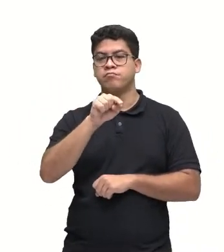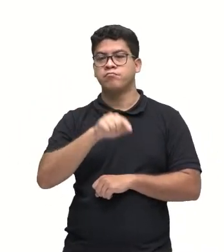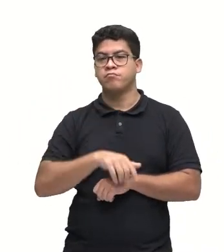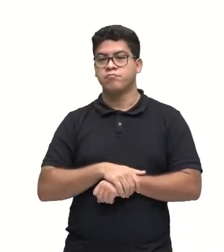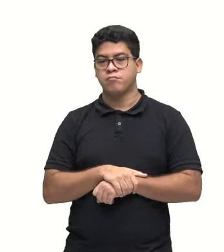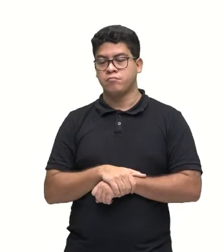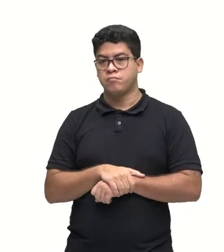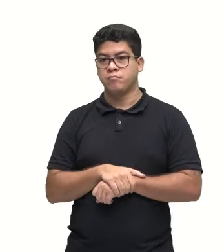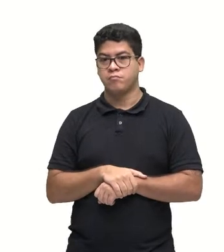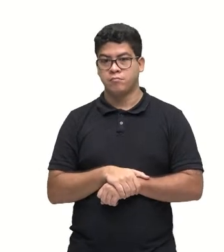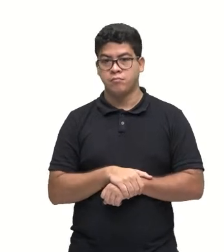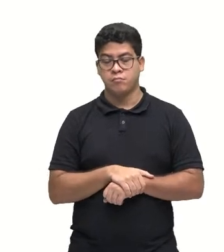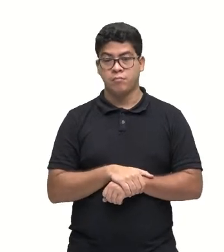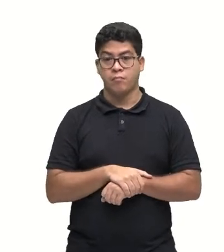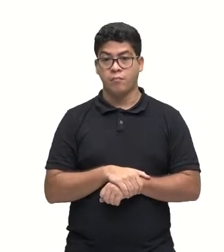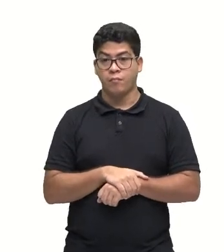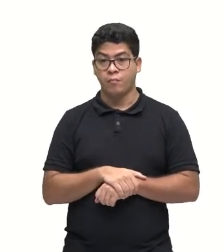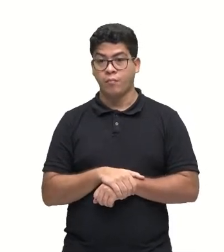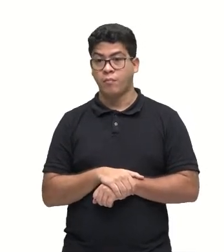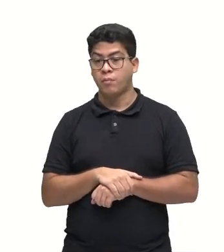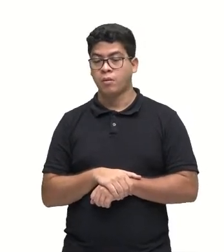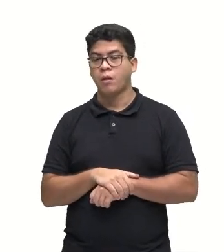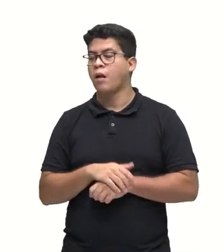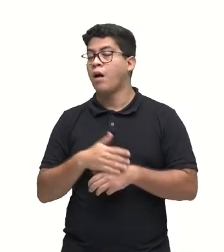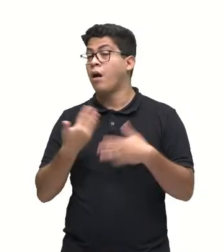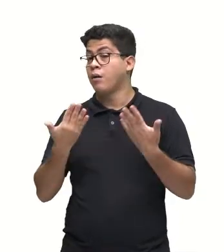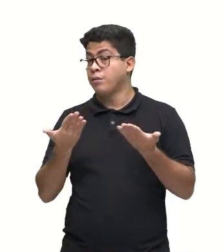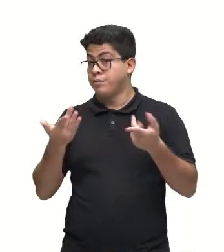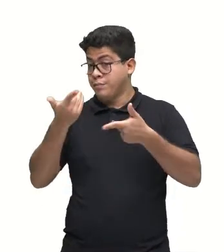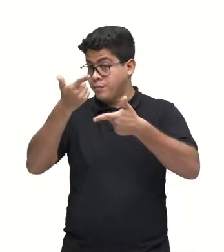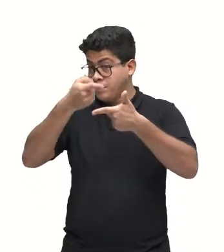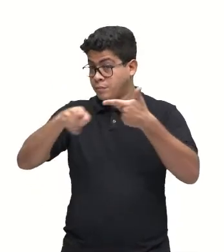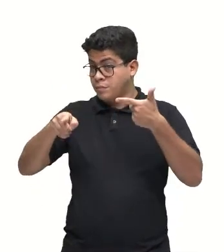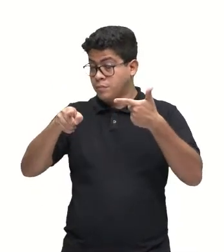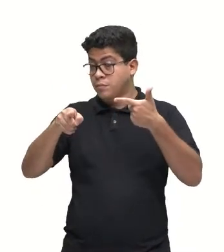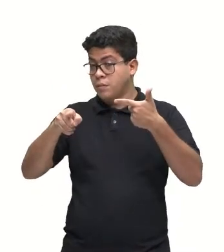Dividindo 90.000 por 8, a gente obtém